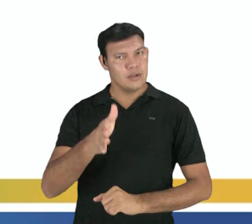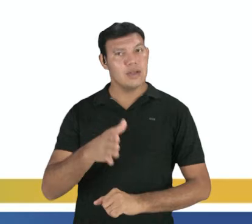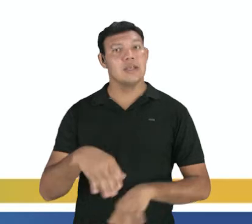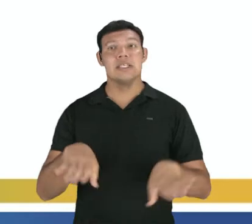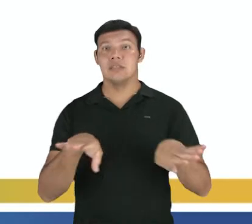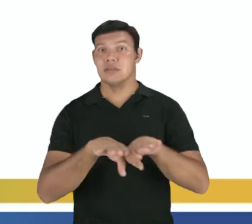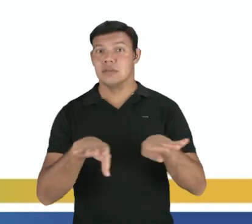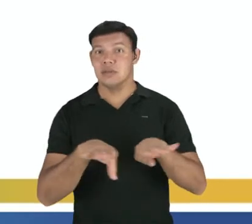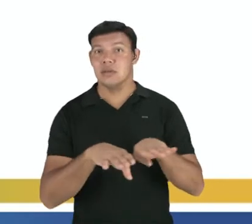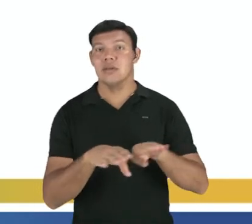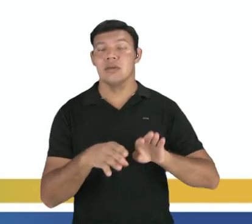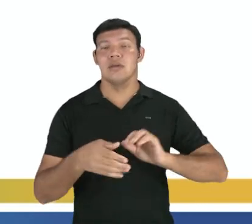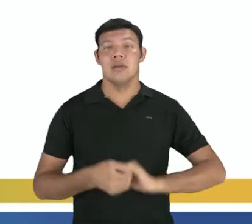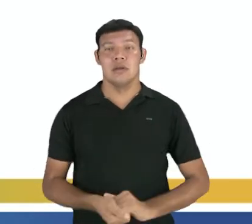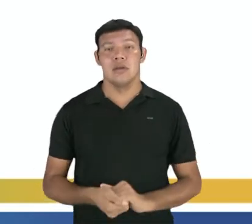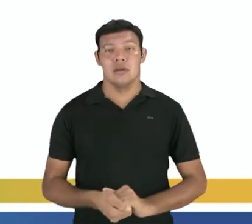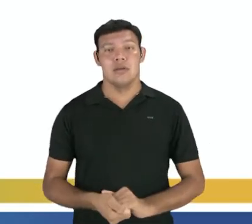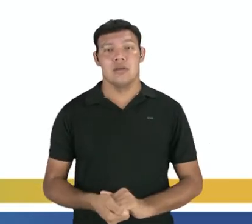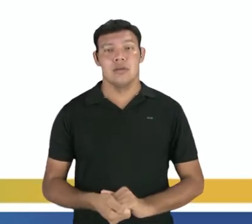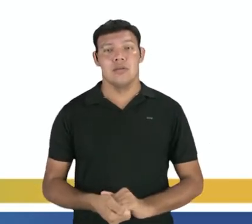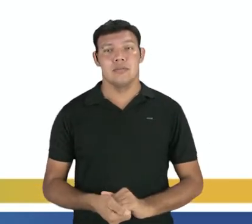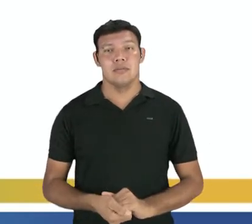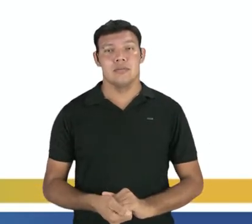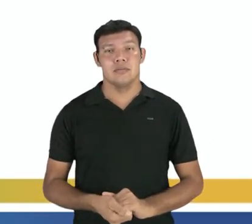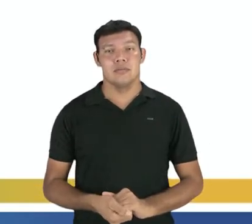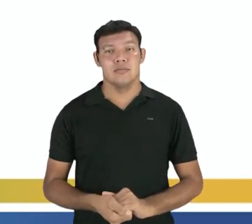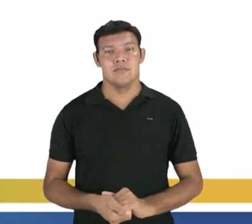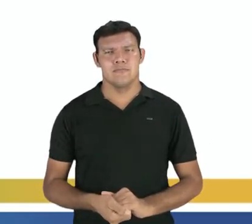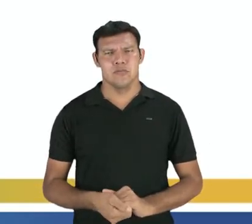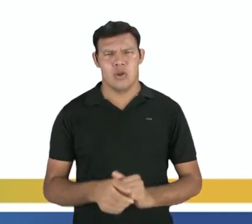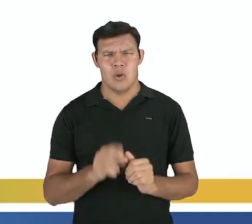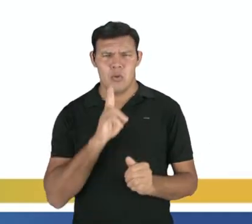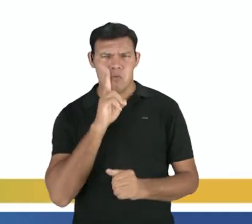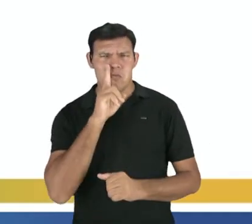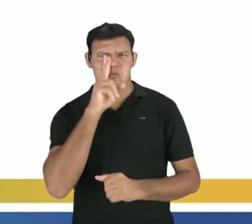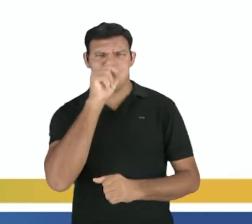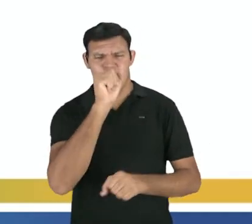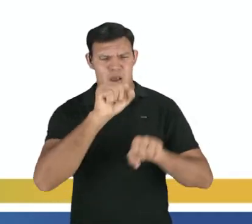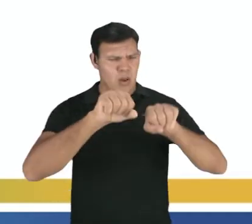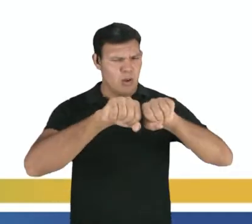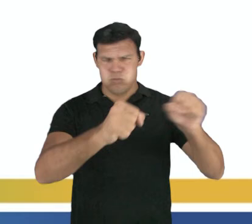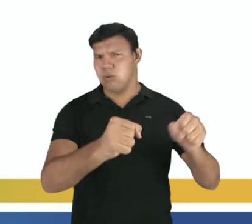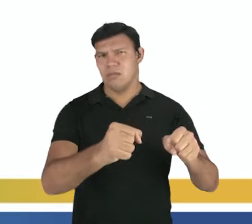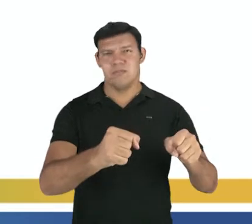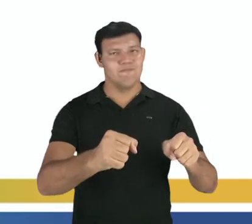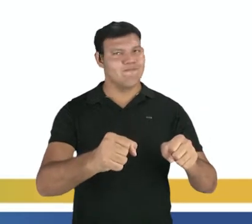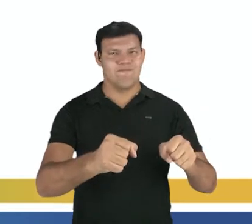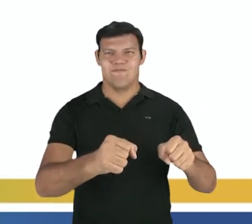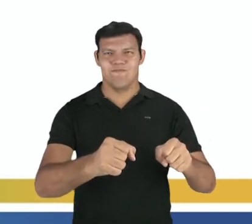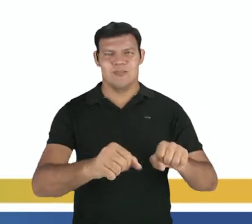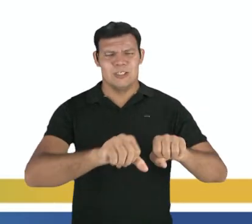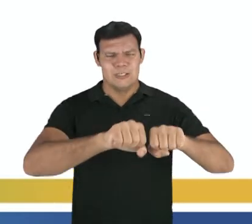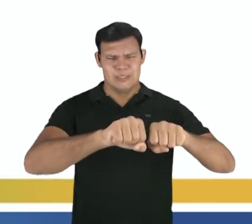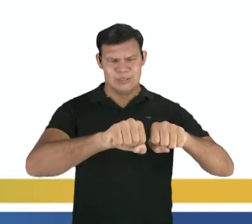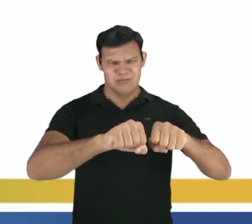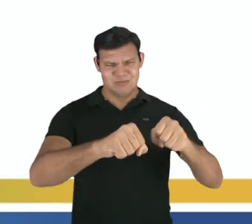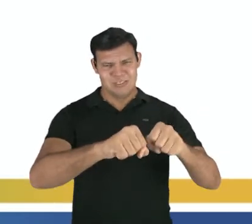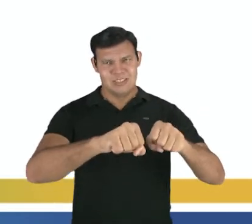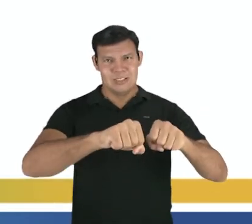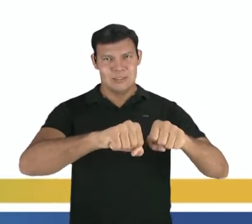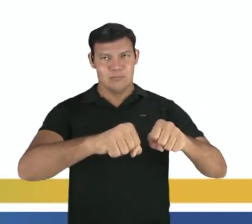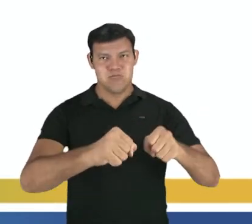mas também eles são bem fortes, eles não quebram fácil, né? Então, por volta